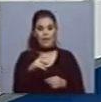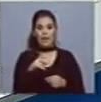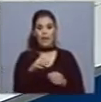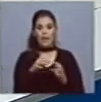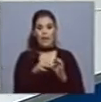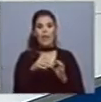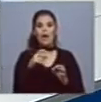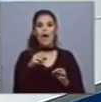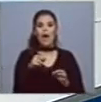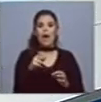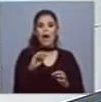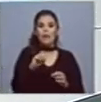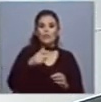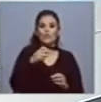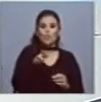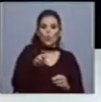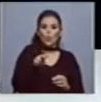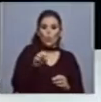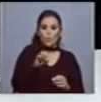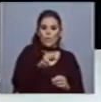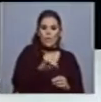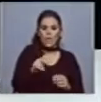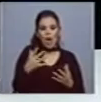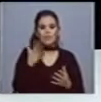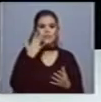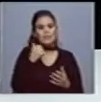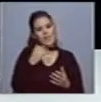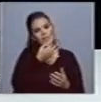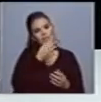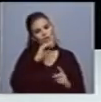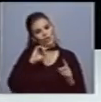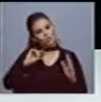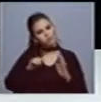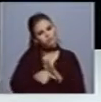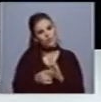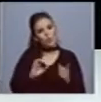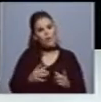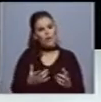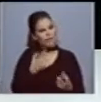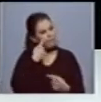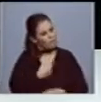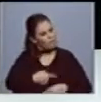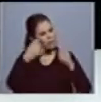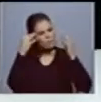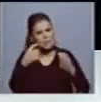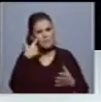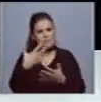um termo bonito para nós começarmos esta última fronteira. Vamos tentar dissecar um bocadinho mais o que foi a grande revelação desta